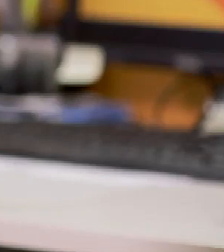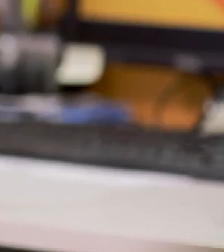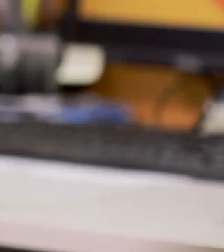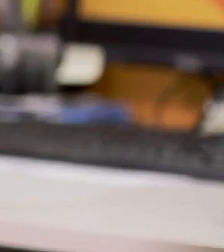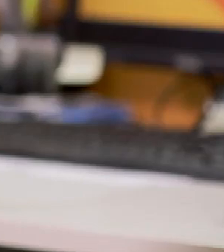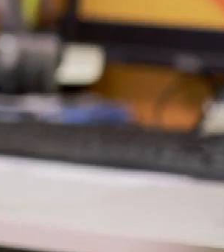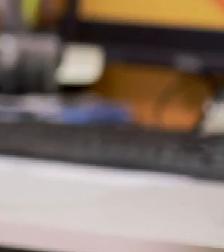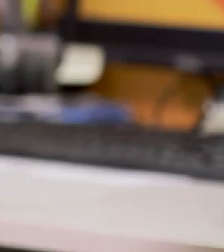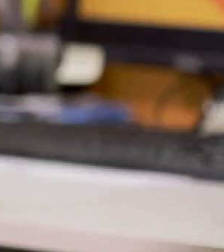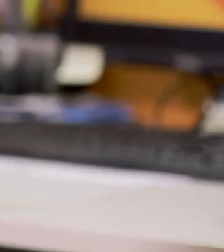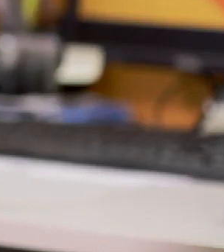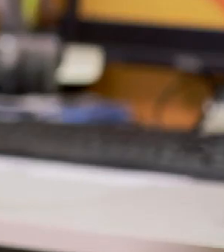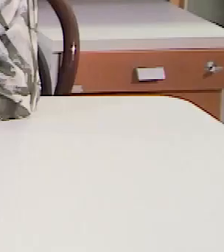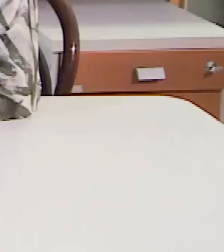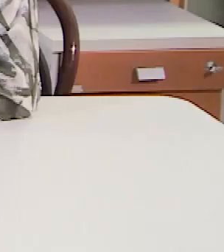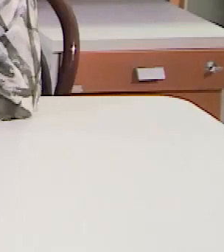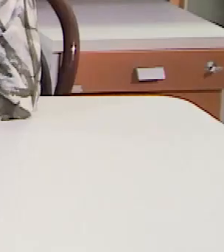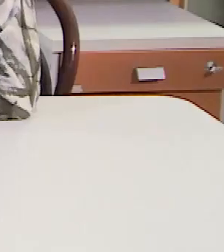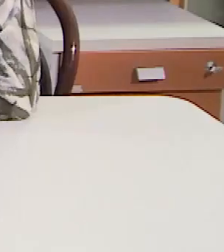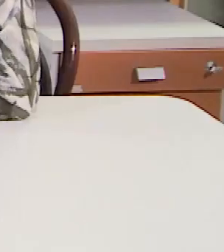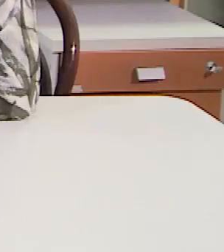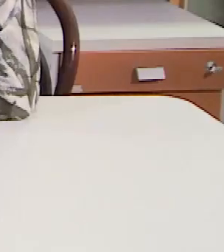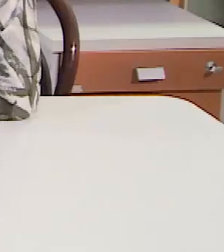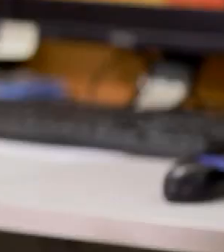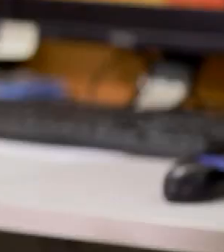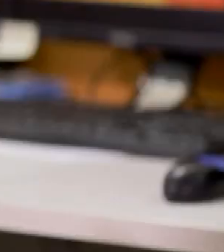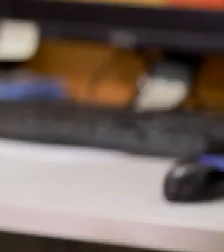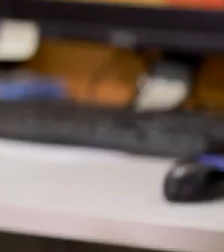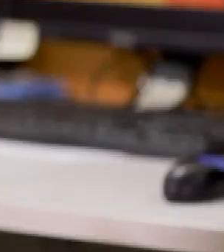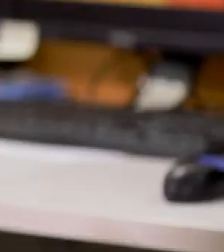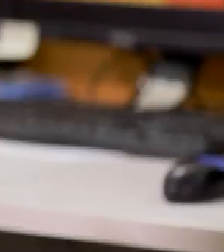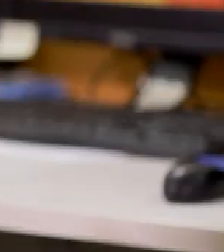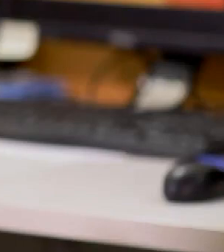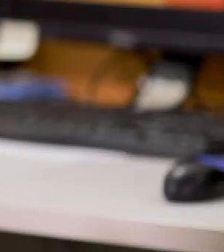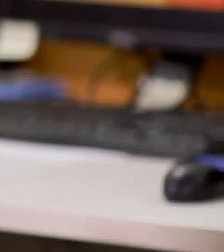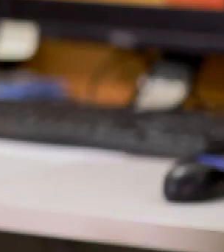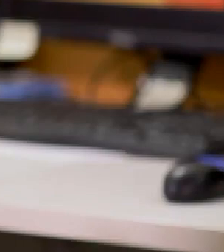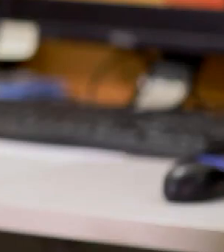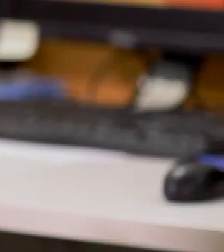Teatro Fashion Mall. Essa peça se chamou